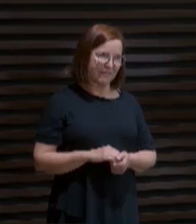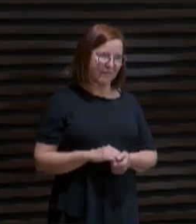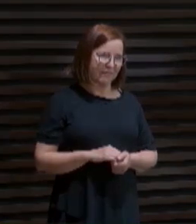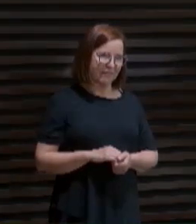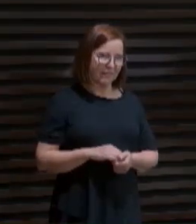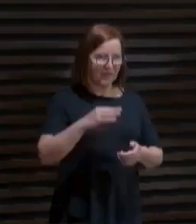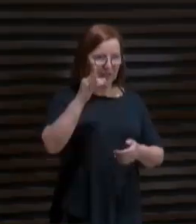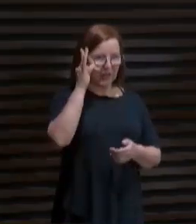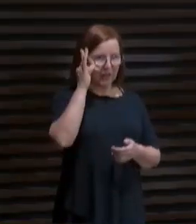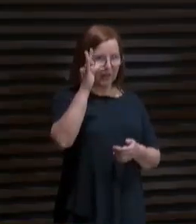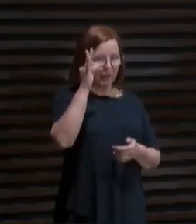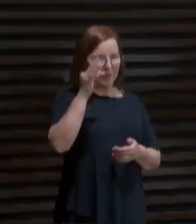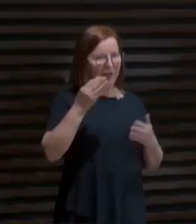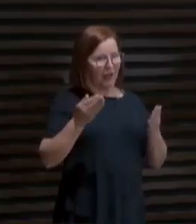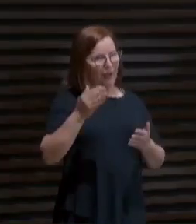Tomé estava convencido.